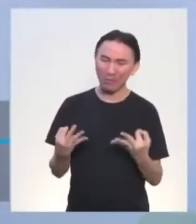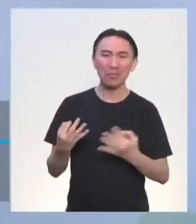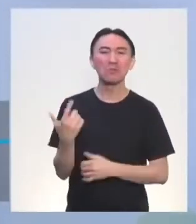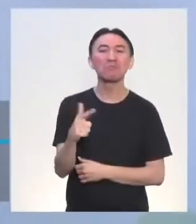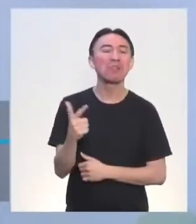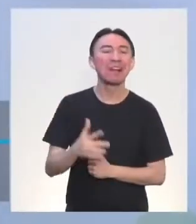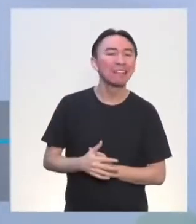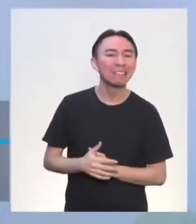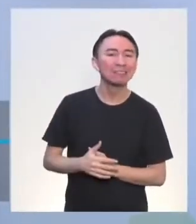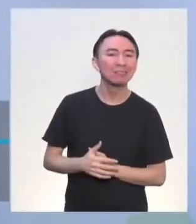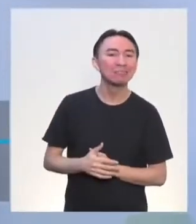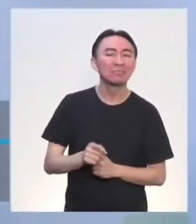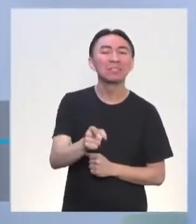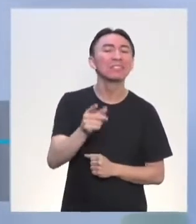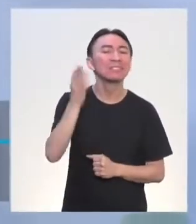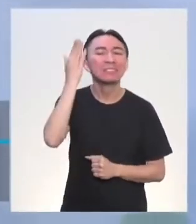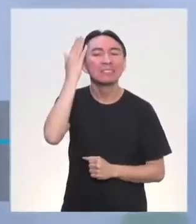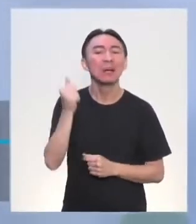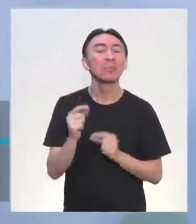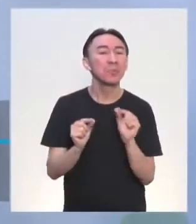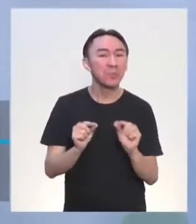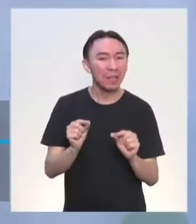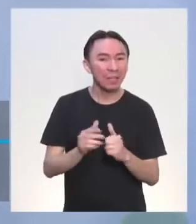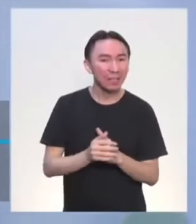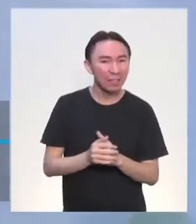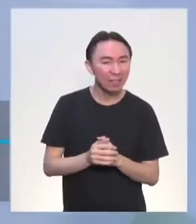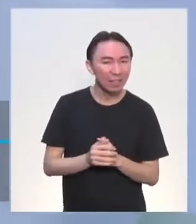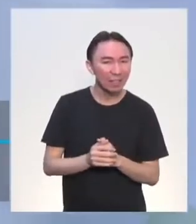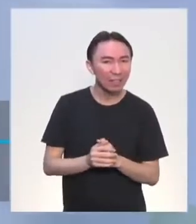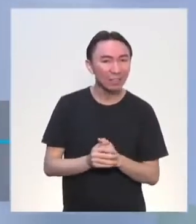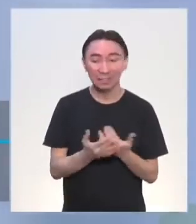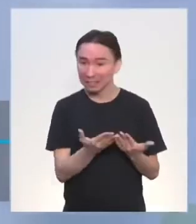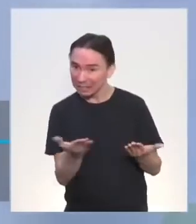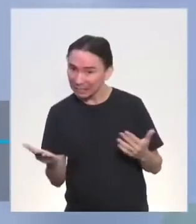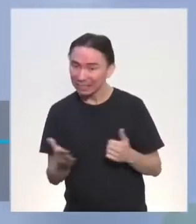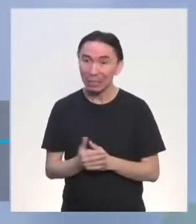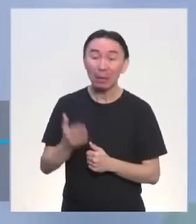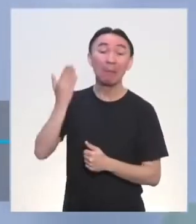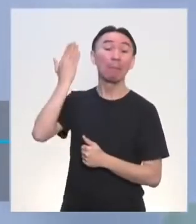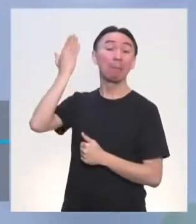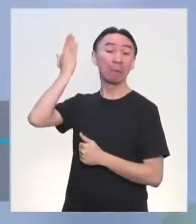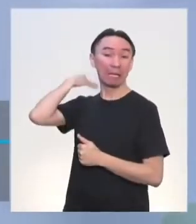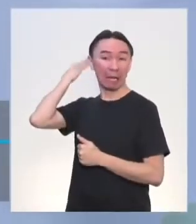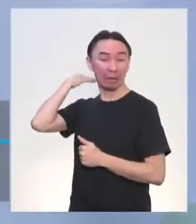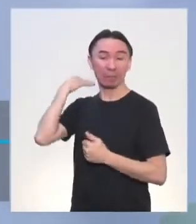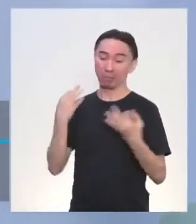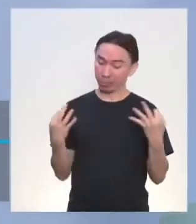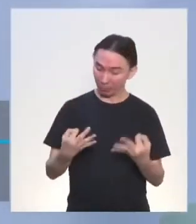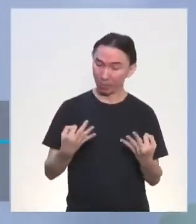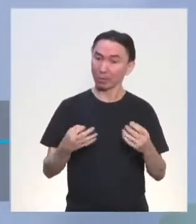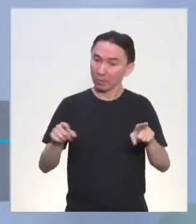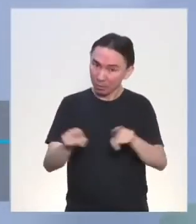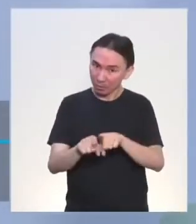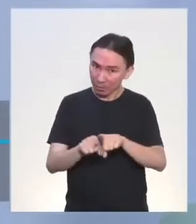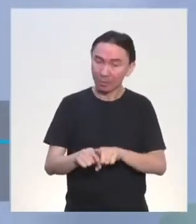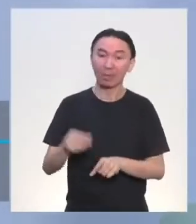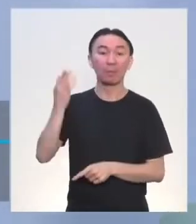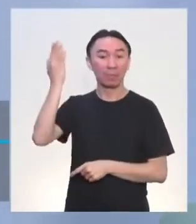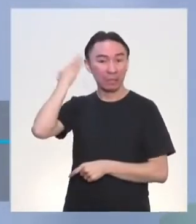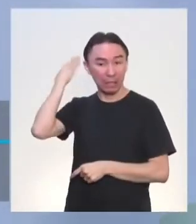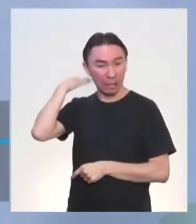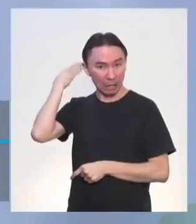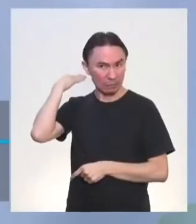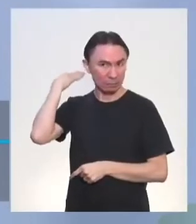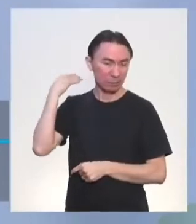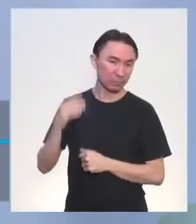sobre pretérito imperfeito? Vão colocando para mim sobre o pretérito perfeito também, só que coloca pretérito imperfeito, o que